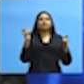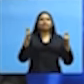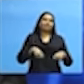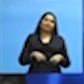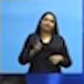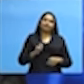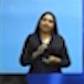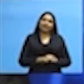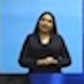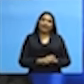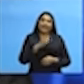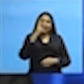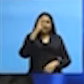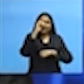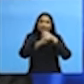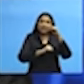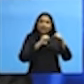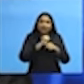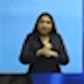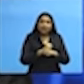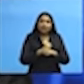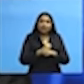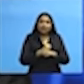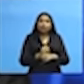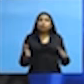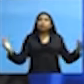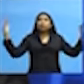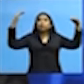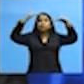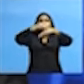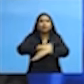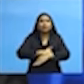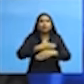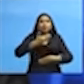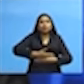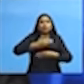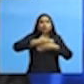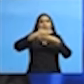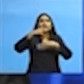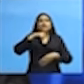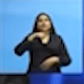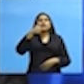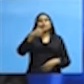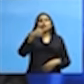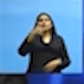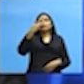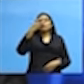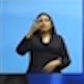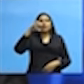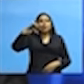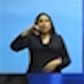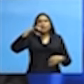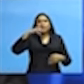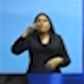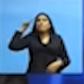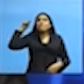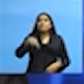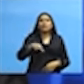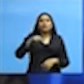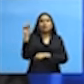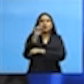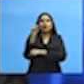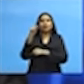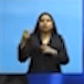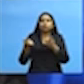esperados. 3 anos para construir um viaduto e em 3 anos tem 150 mil novos carros circulando nas ruas de Manaus.